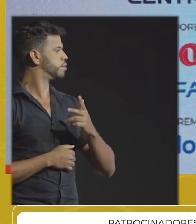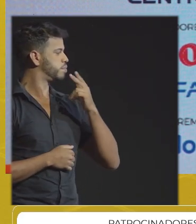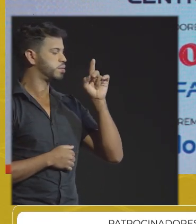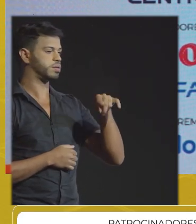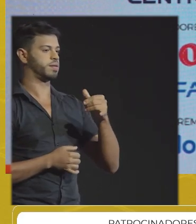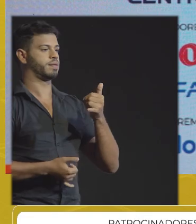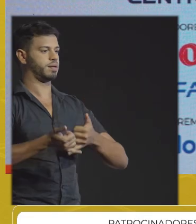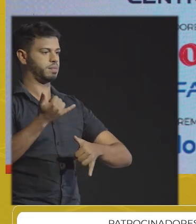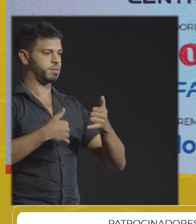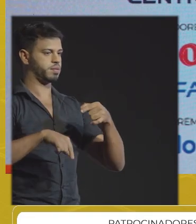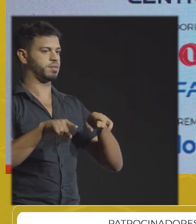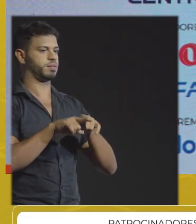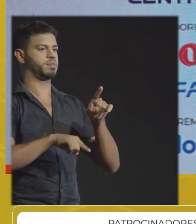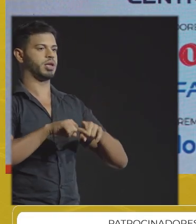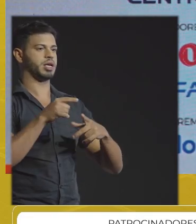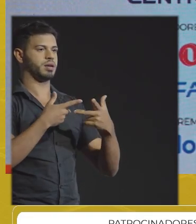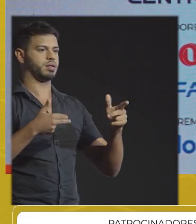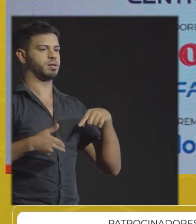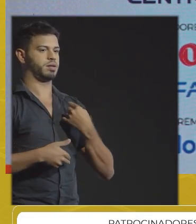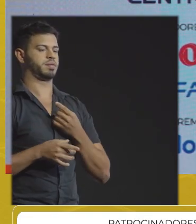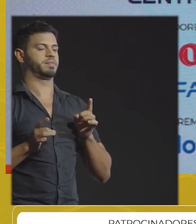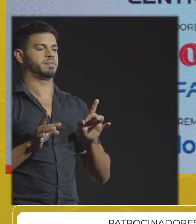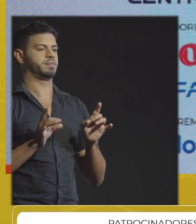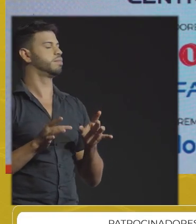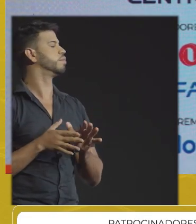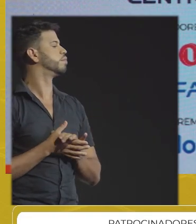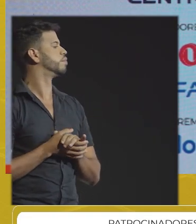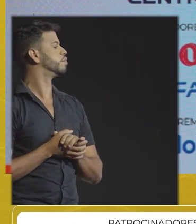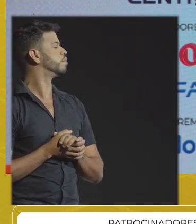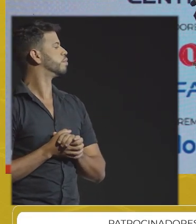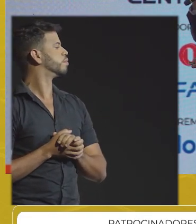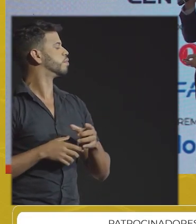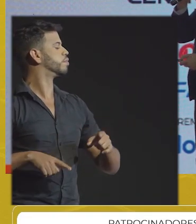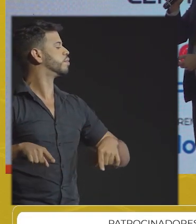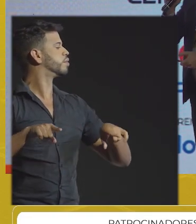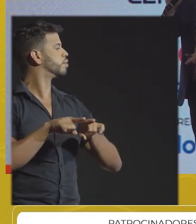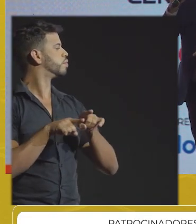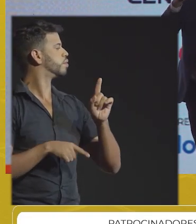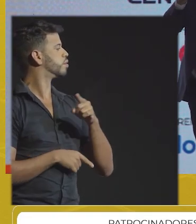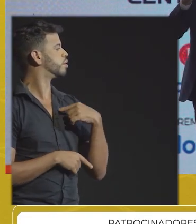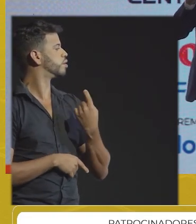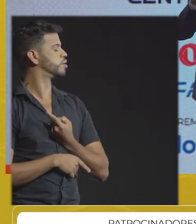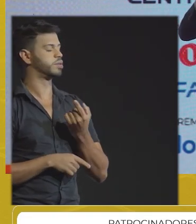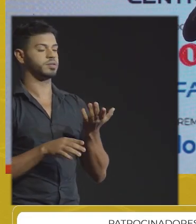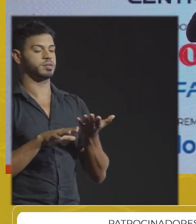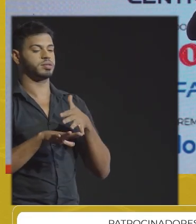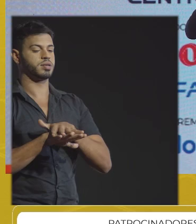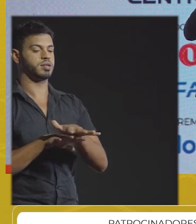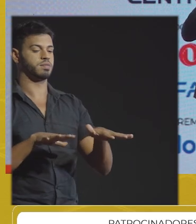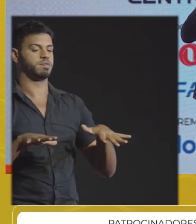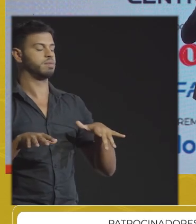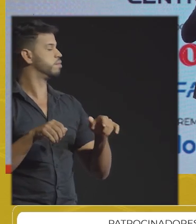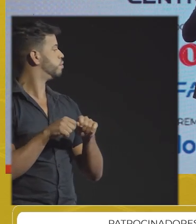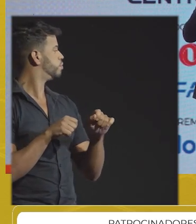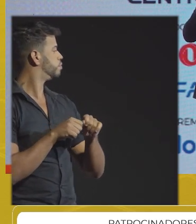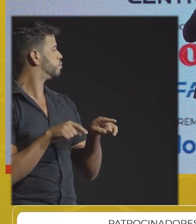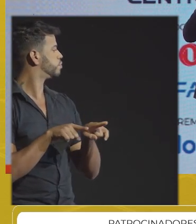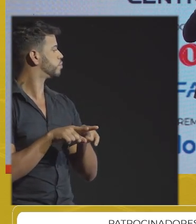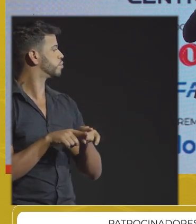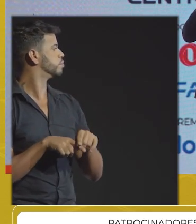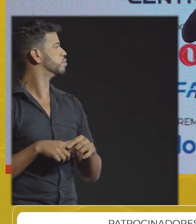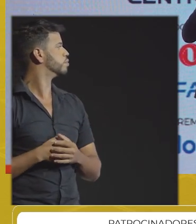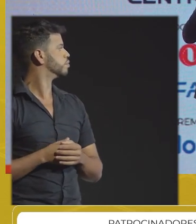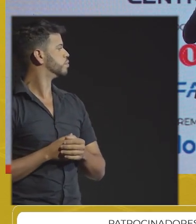laboratório também dos produtos que a gente comercializa e essa usina também a gente reservou para fazer também a gestão dos créditos